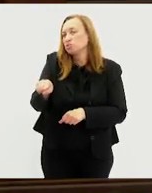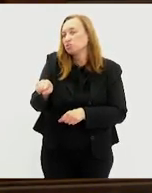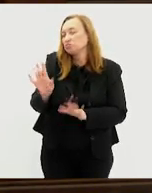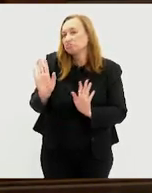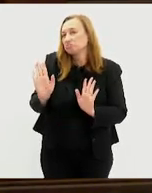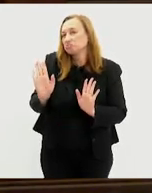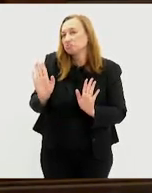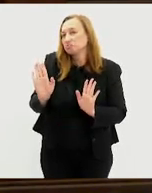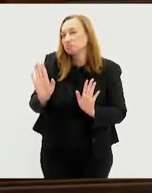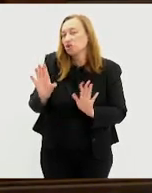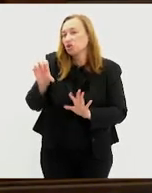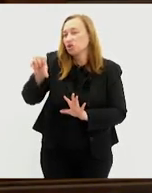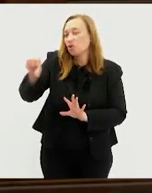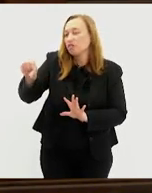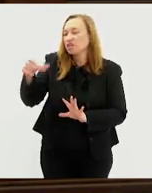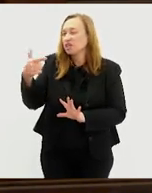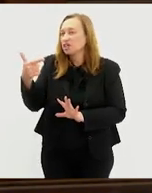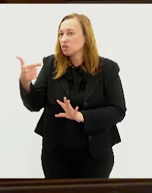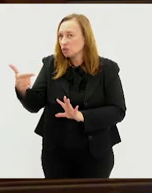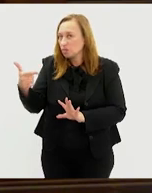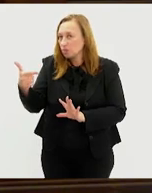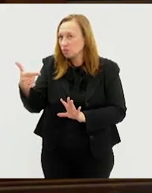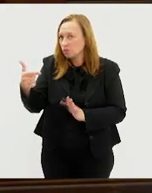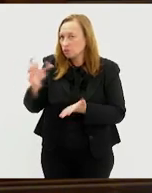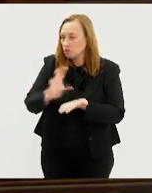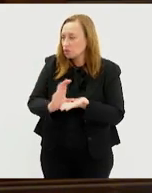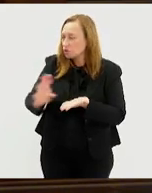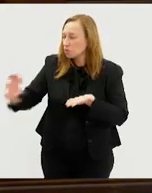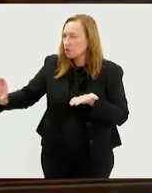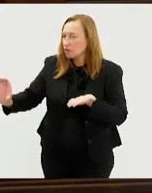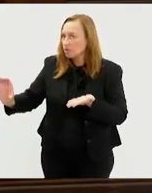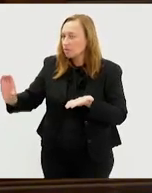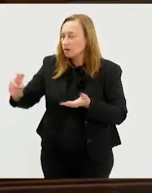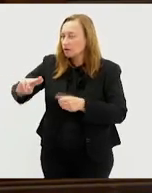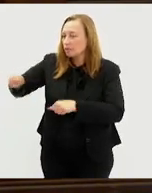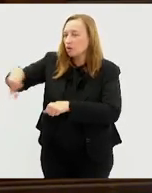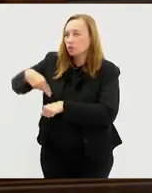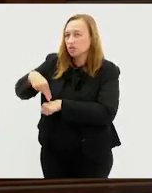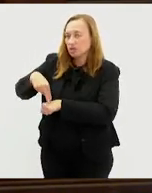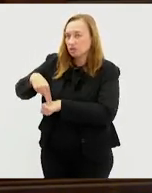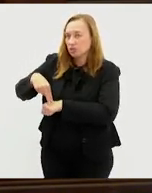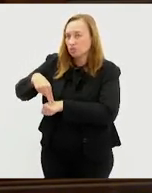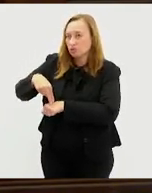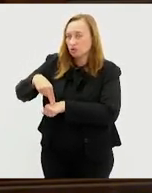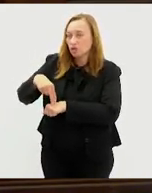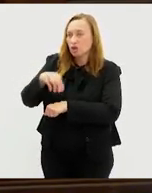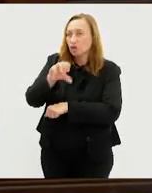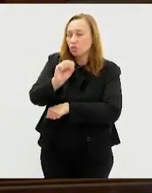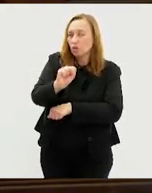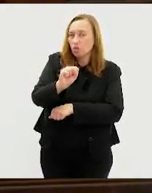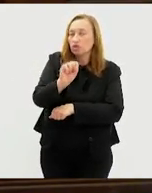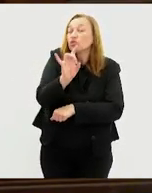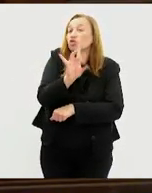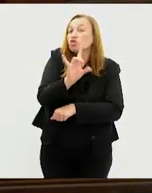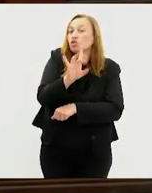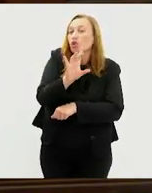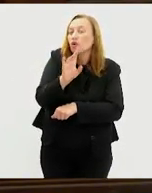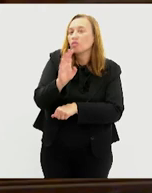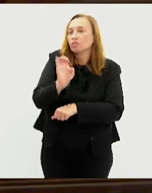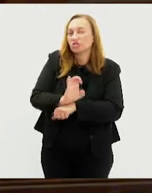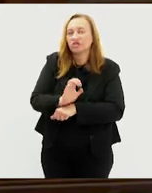como dois vai pro Tesouro da união e esta regra não é